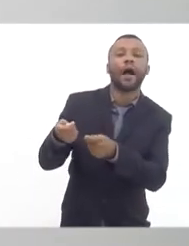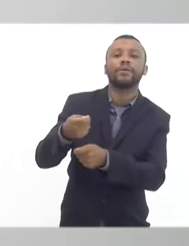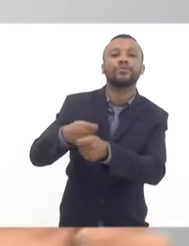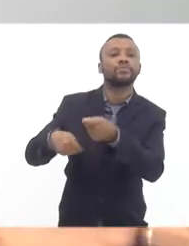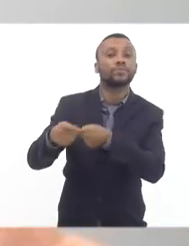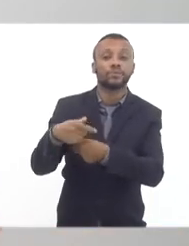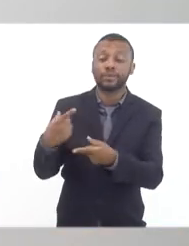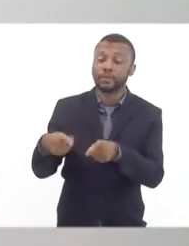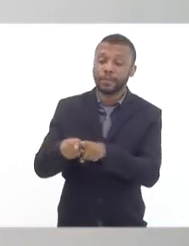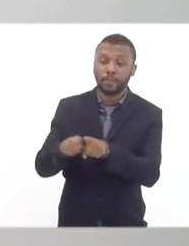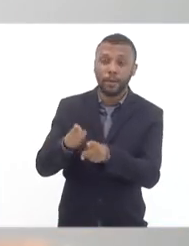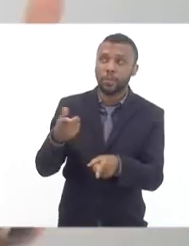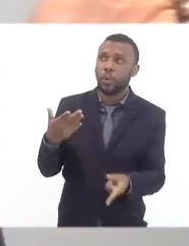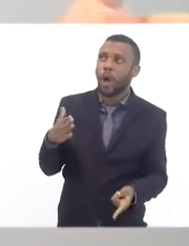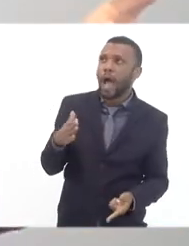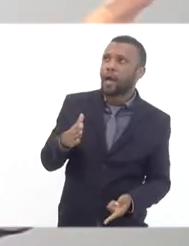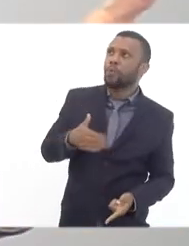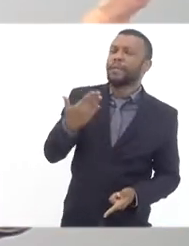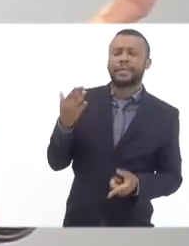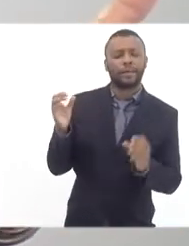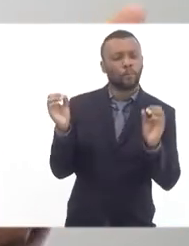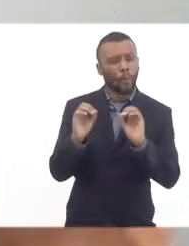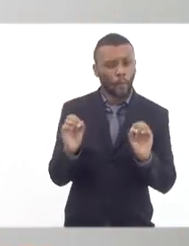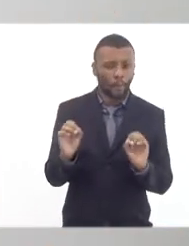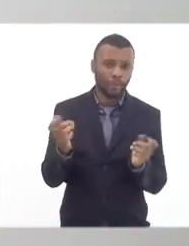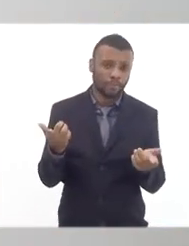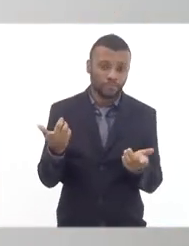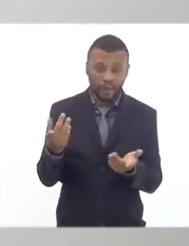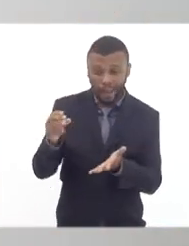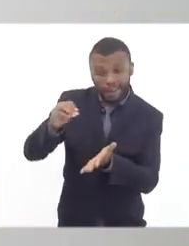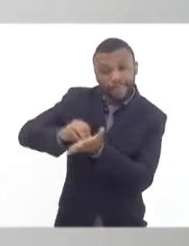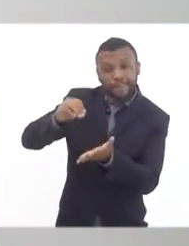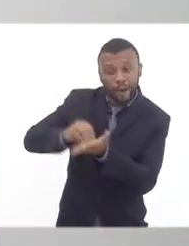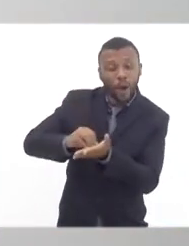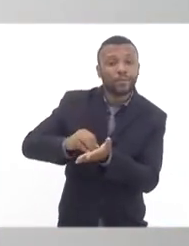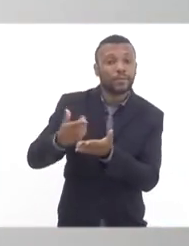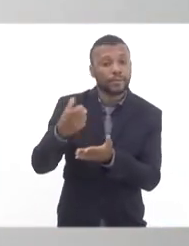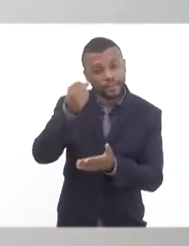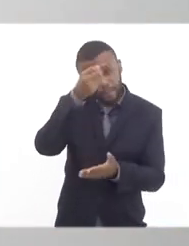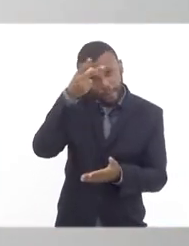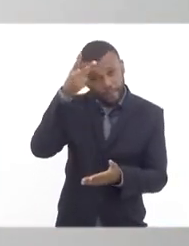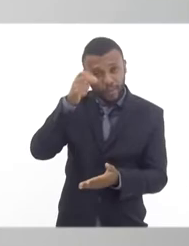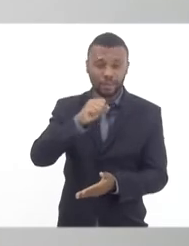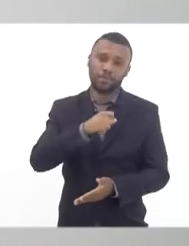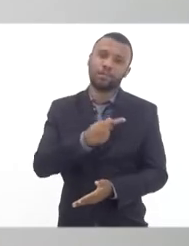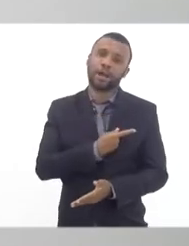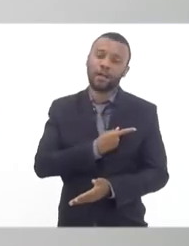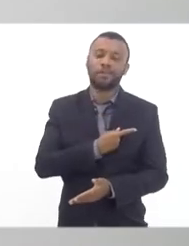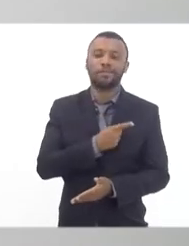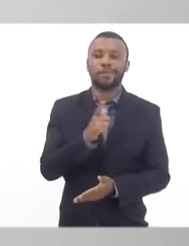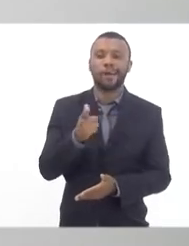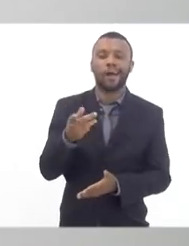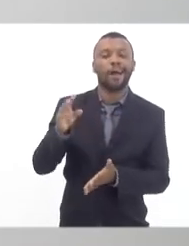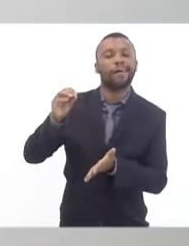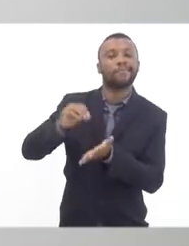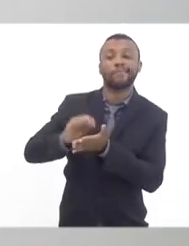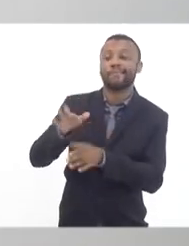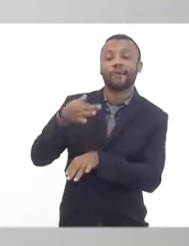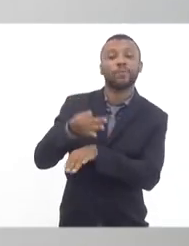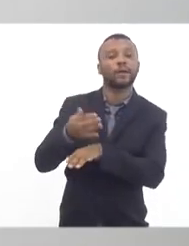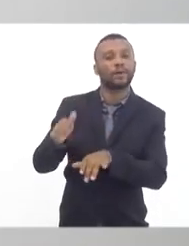surpresa, deputada, a ausência aqui da prefeitura, que eu acho que foi convidada, né? Não é surpresa a prefeitura de São Gonçalo ausente nessa